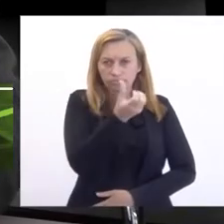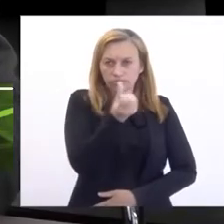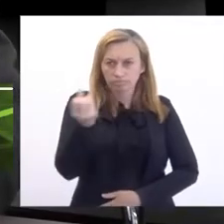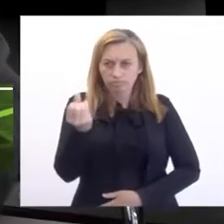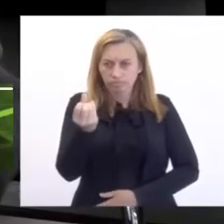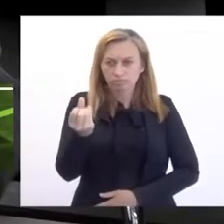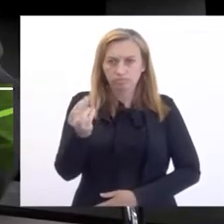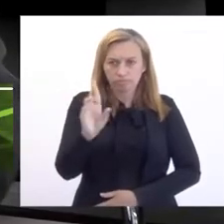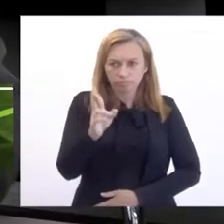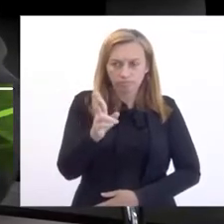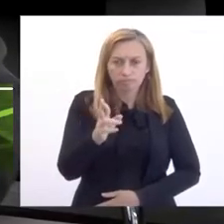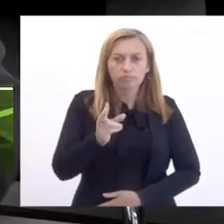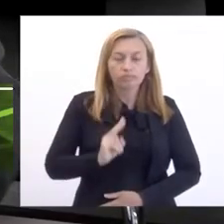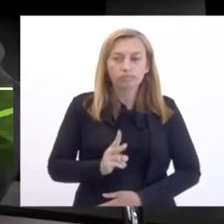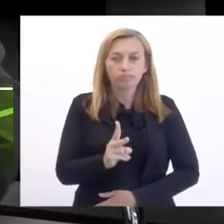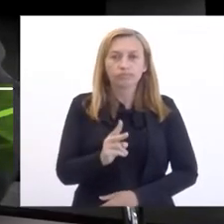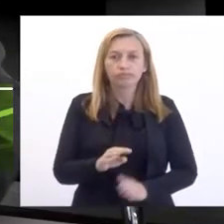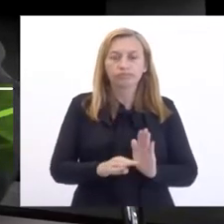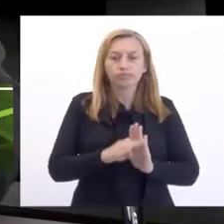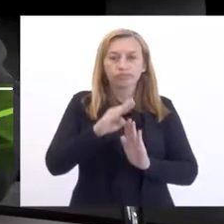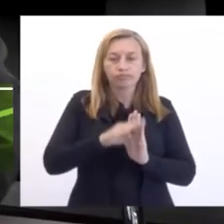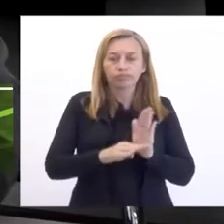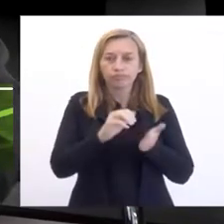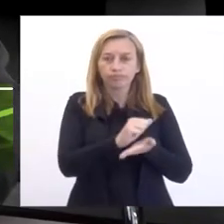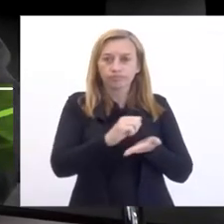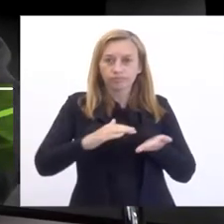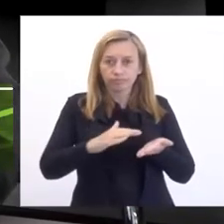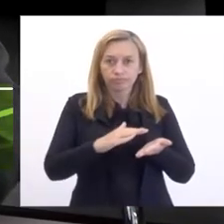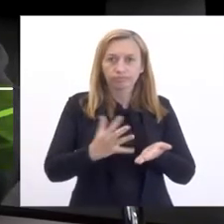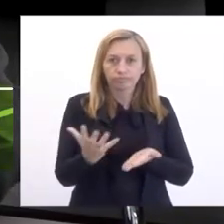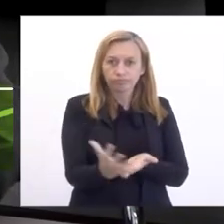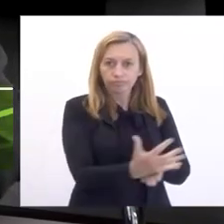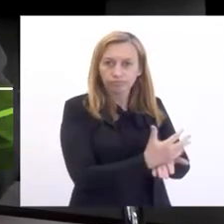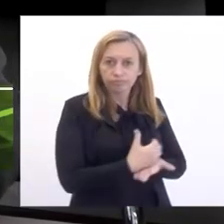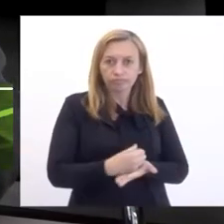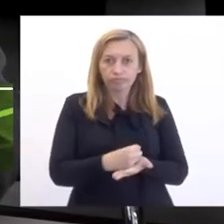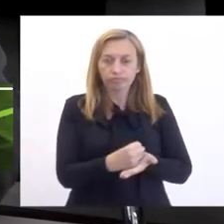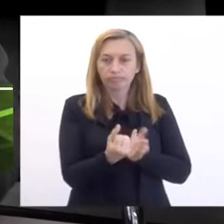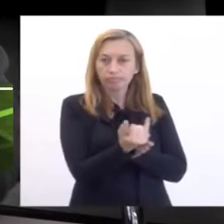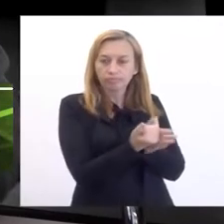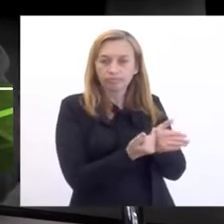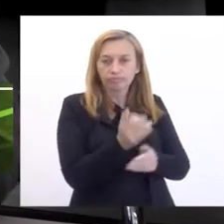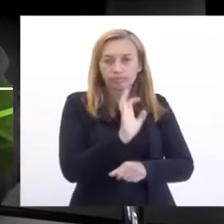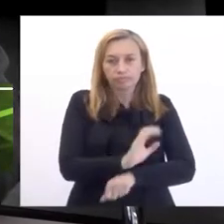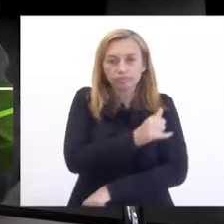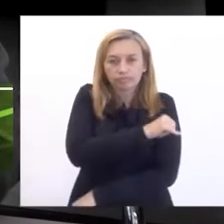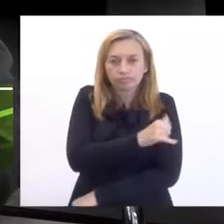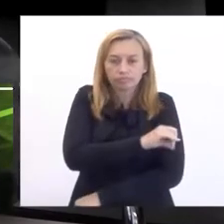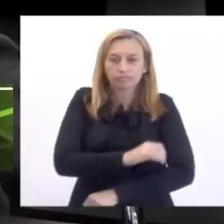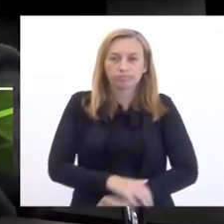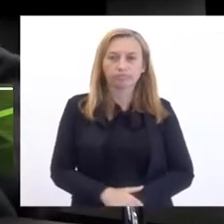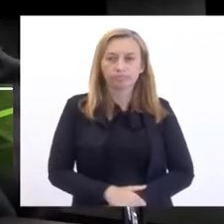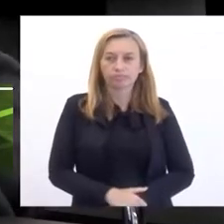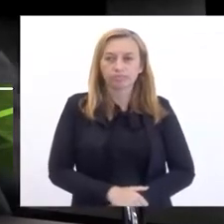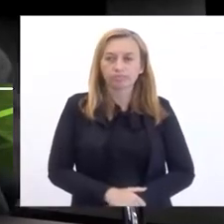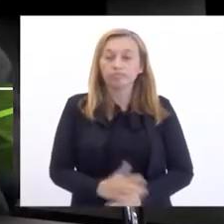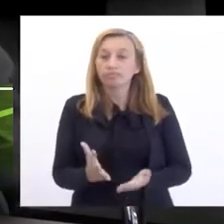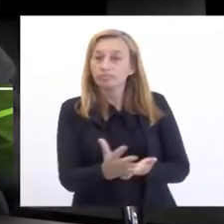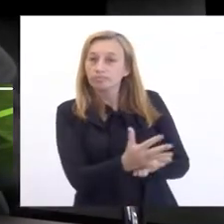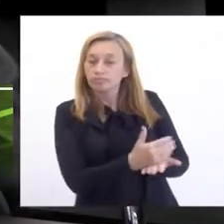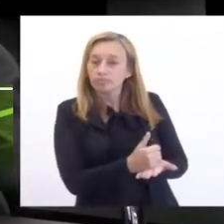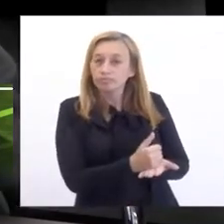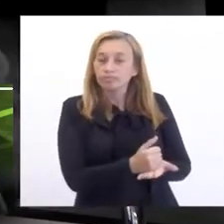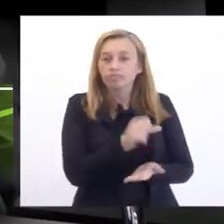passado, inclusive mantendo o nível das atividades e arrecadação de impostos no estado do Rio de Janeiro. A arrecadação